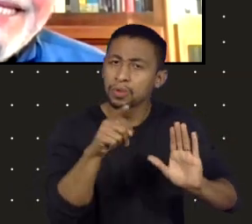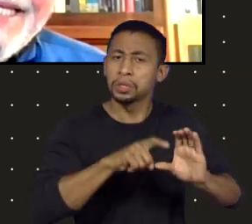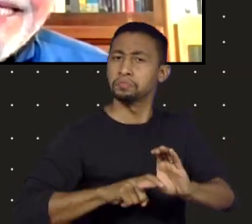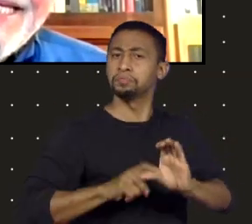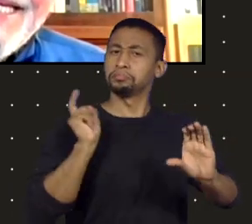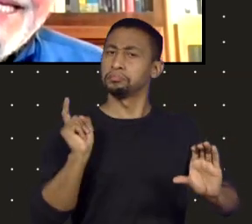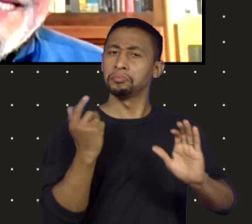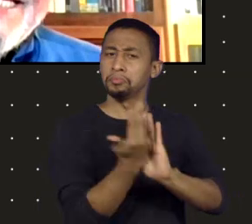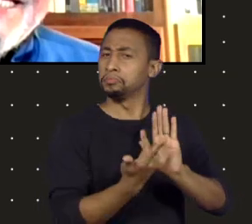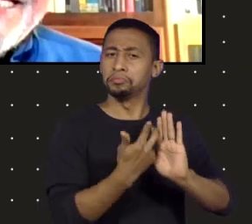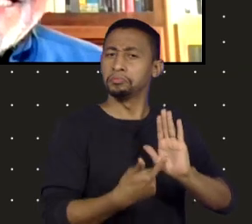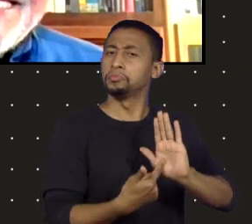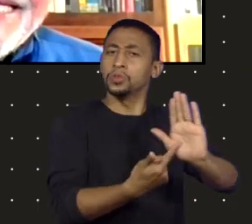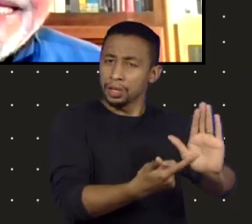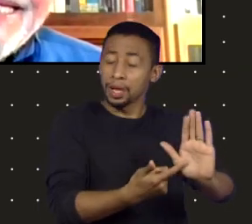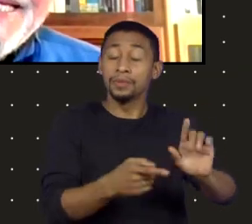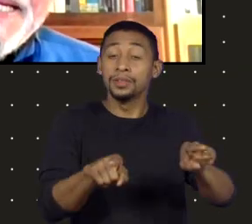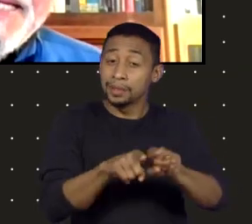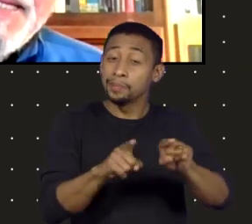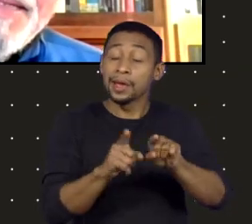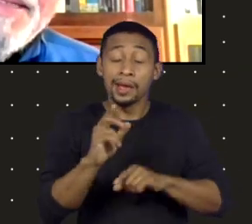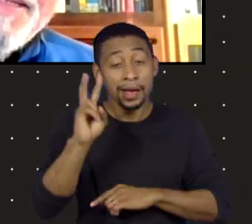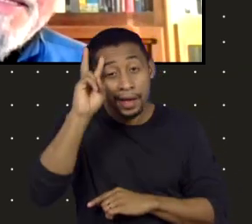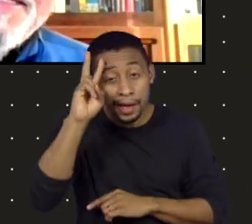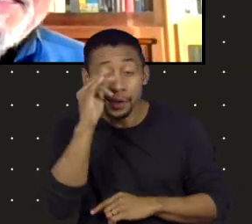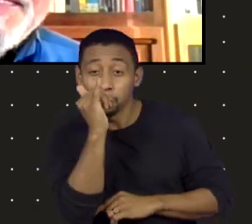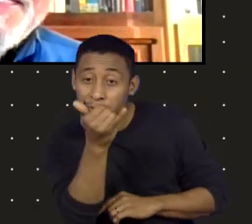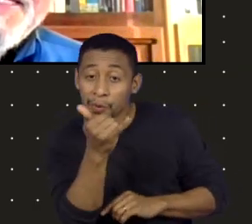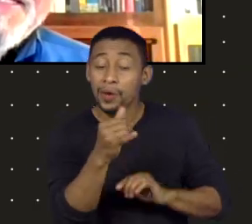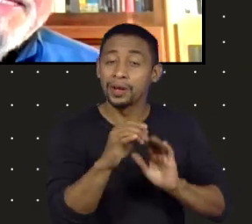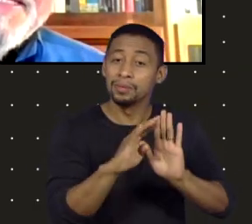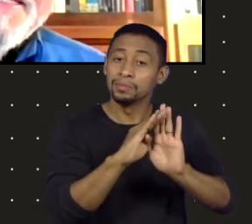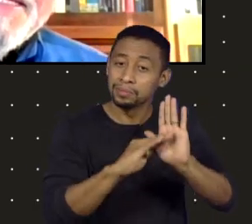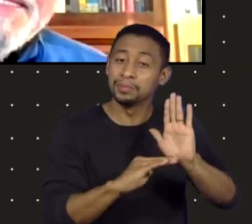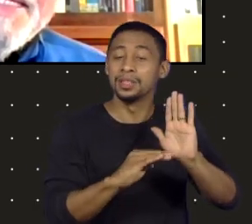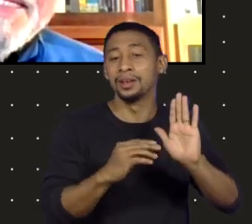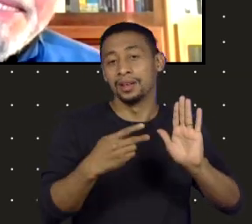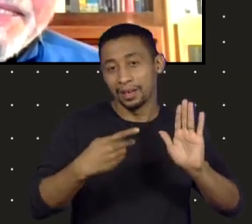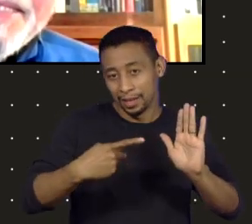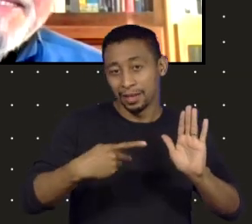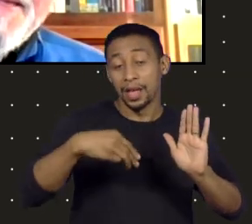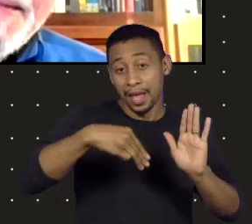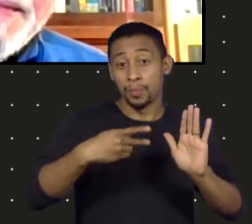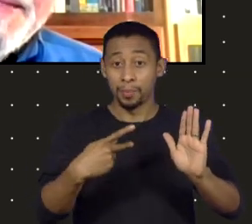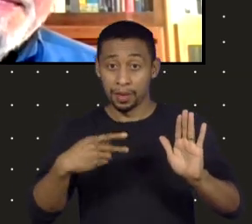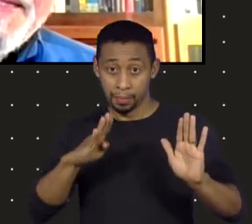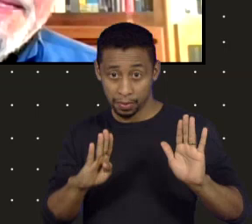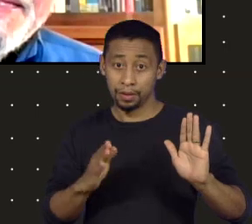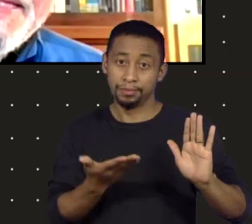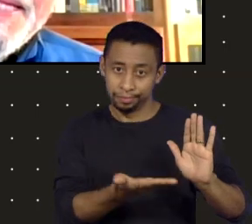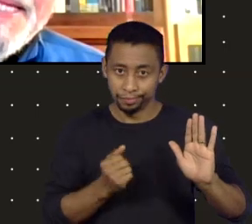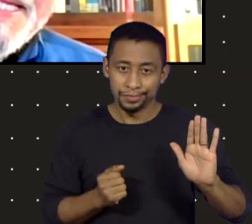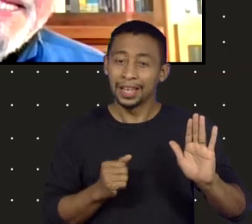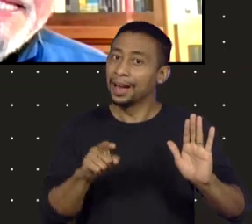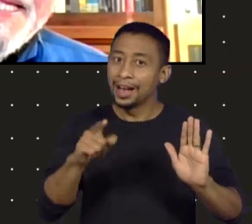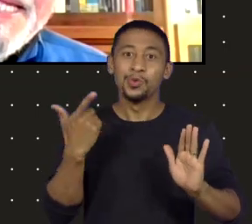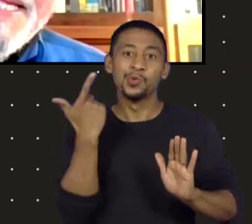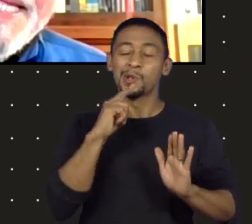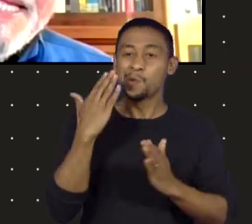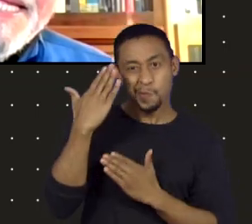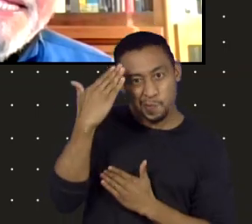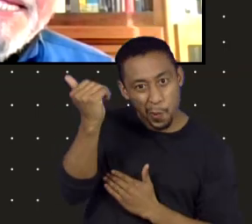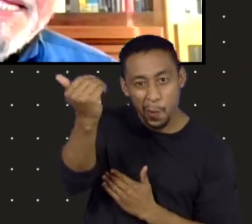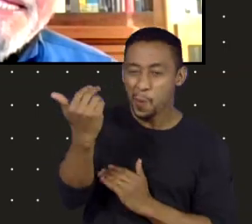ao mesmo tempo uma exposição de desenhos e uma série de textos sobre a música popular brasileira. E o Elifas se transformou num dos